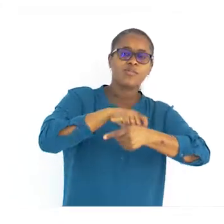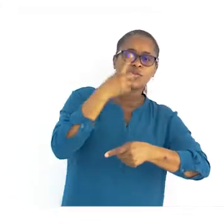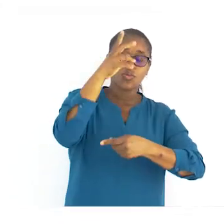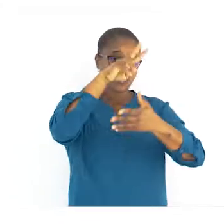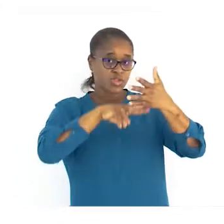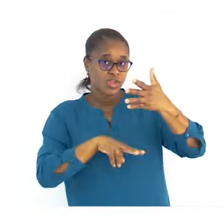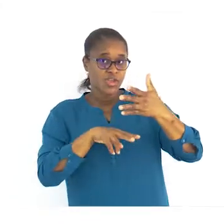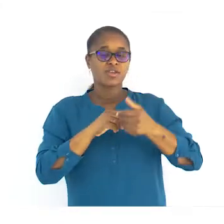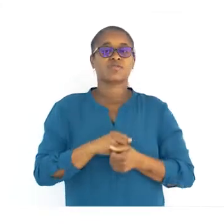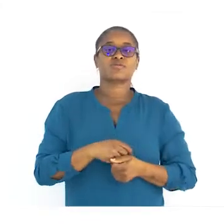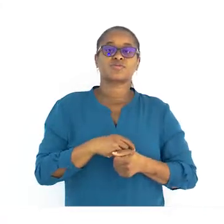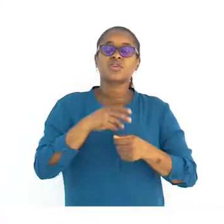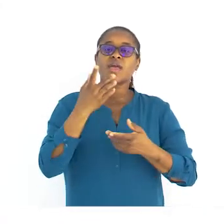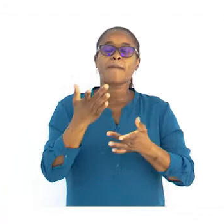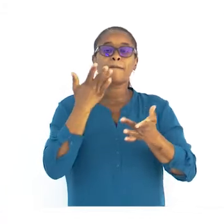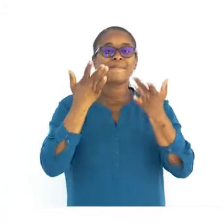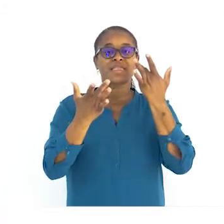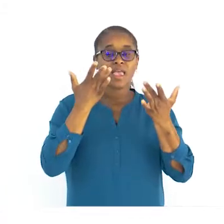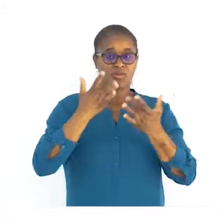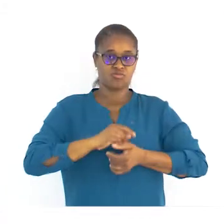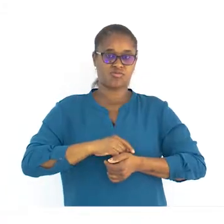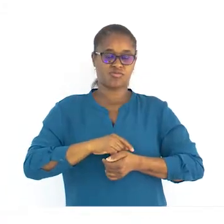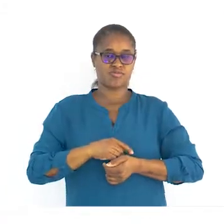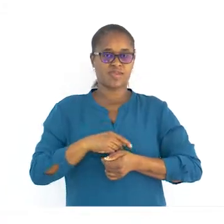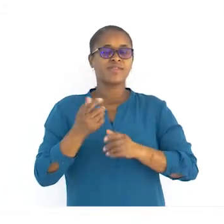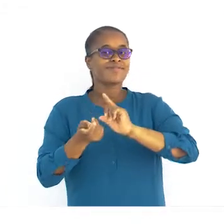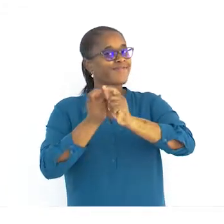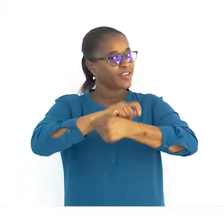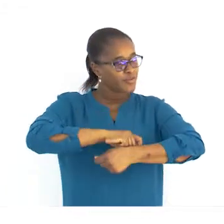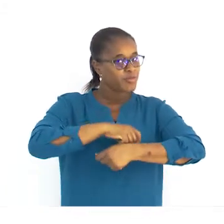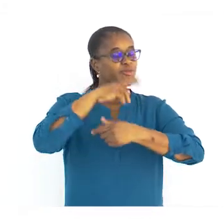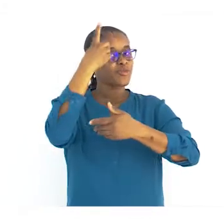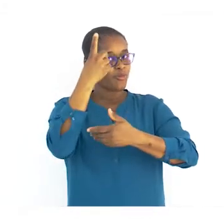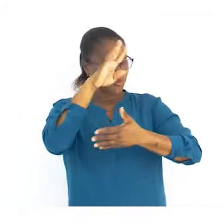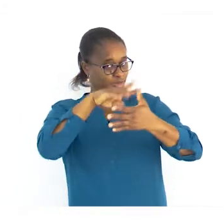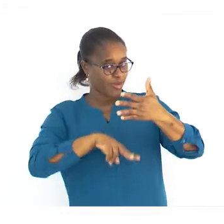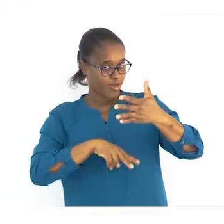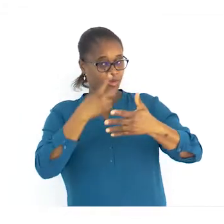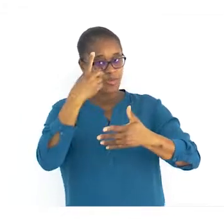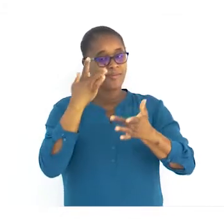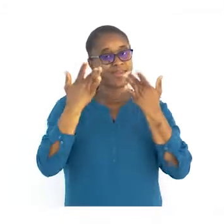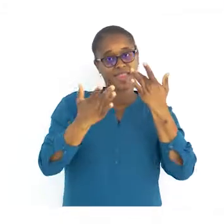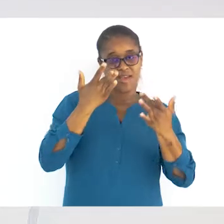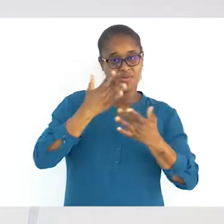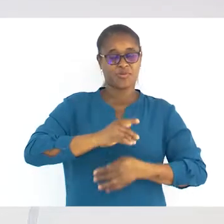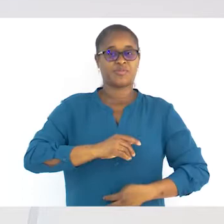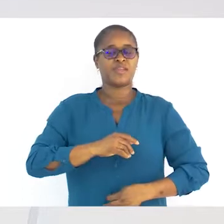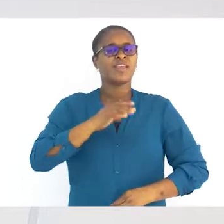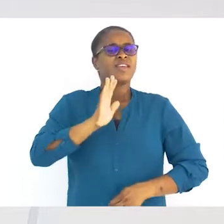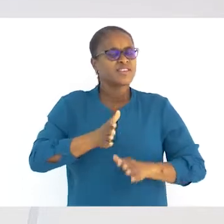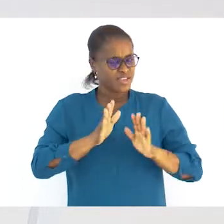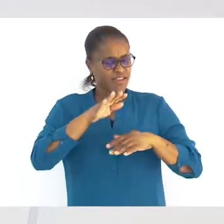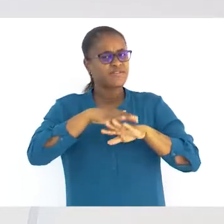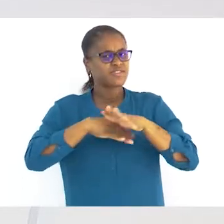em peça de teatro. Muito bem. Transformação de um texto numa peça de teatro. Já